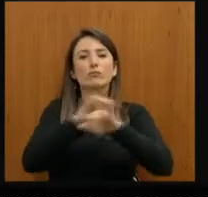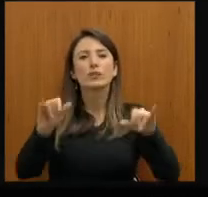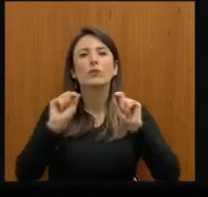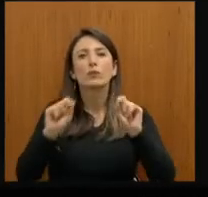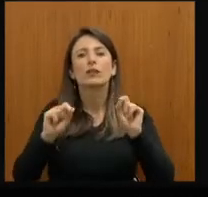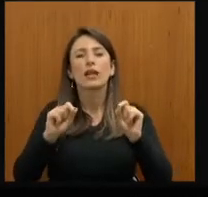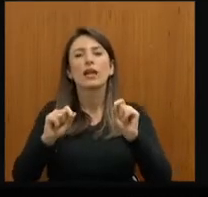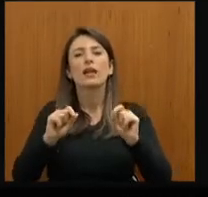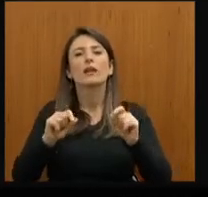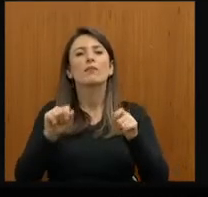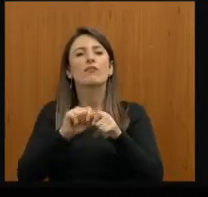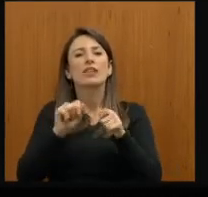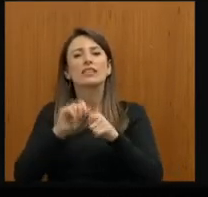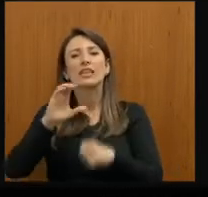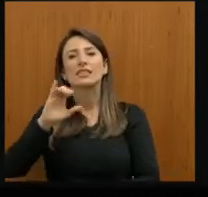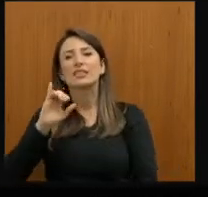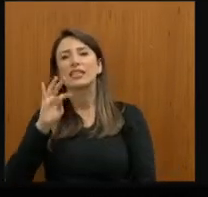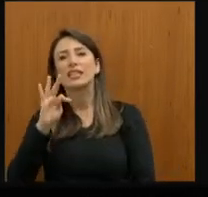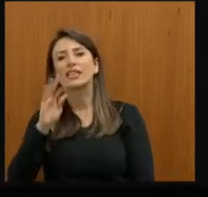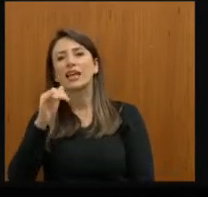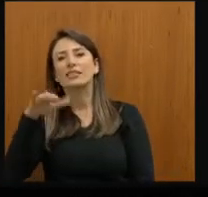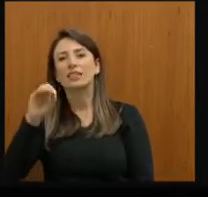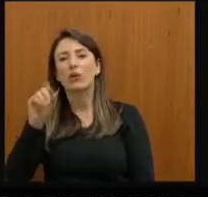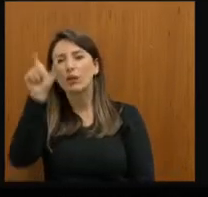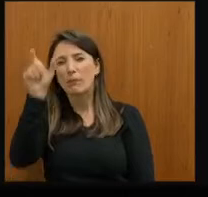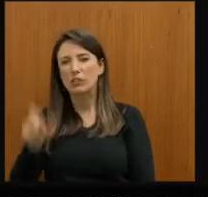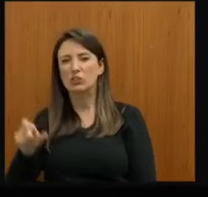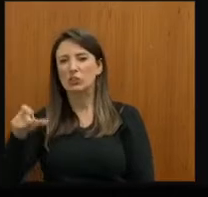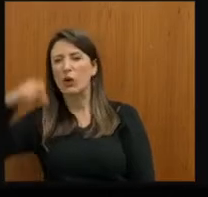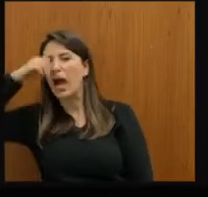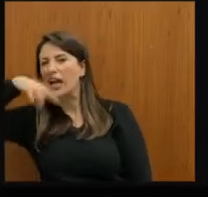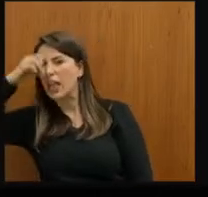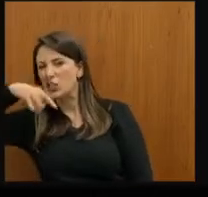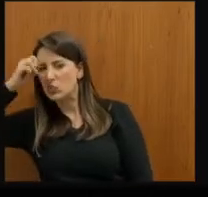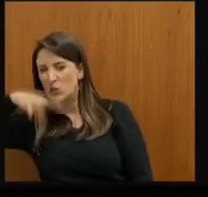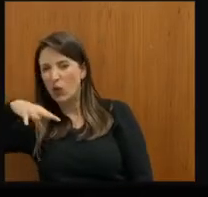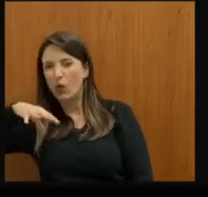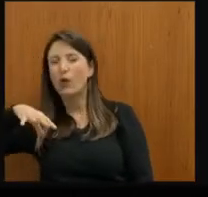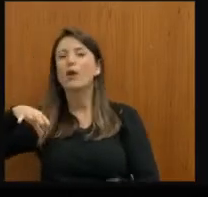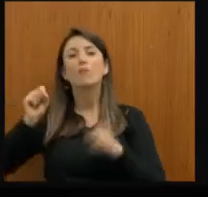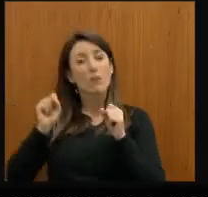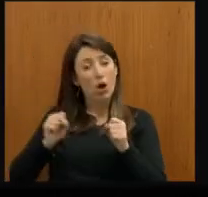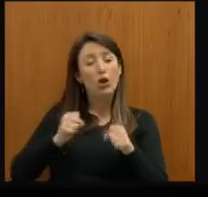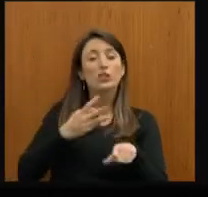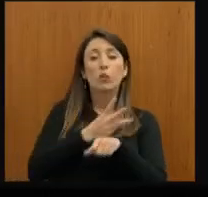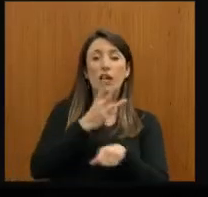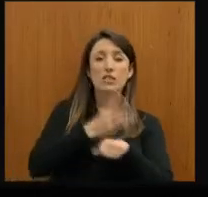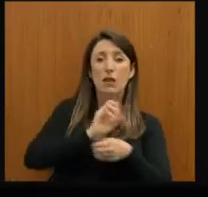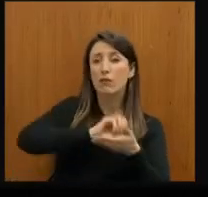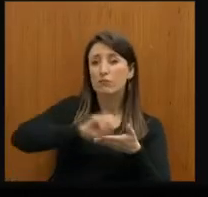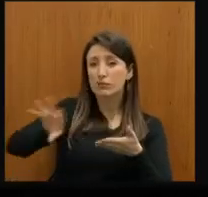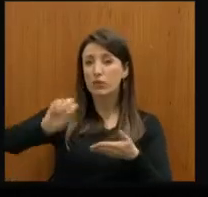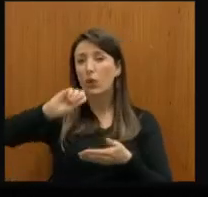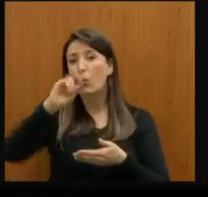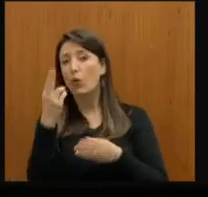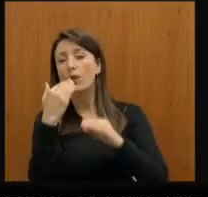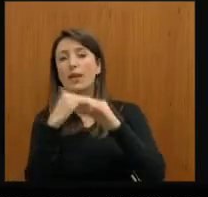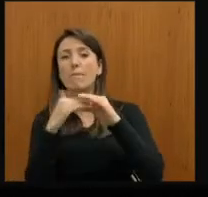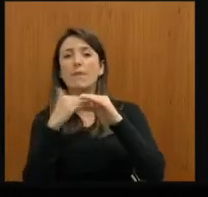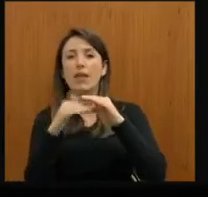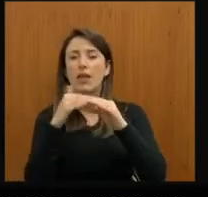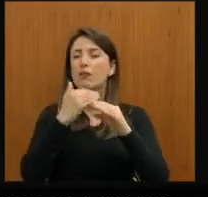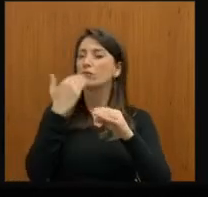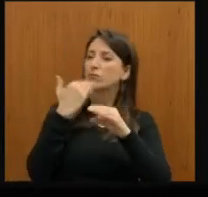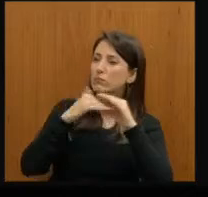do agressor das medidas protetivas de urgência pudesse ter WhatsApp ou por ideia um Recomeço